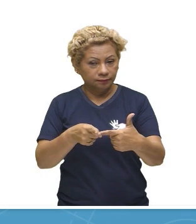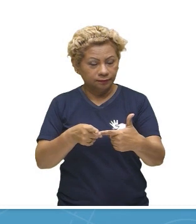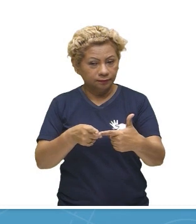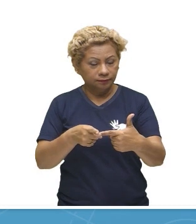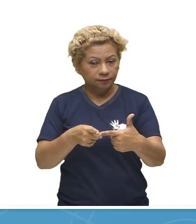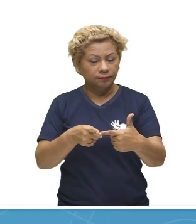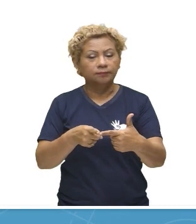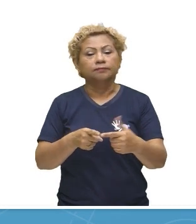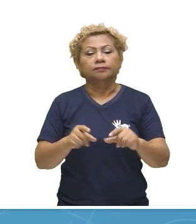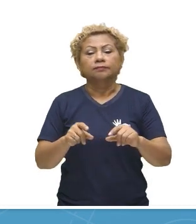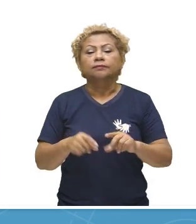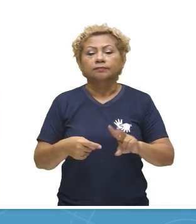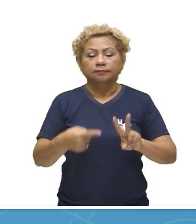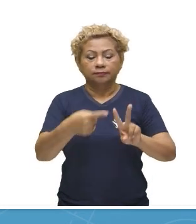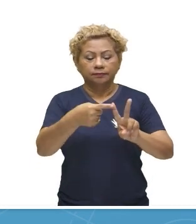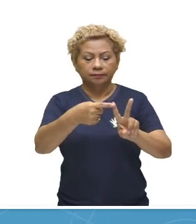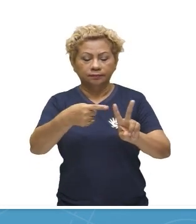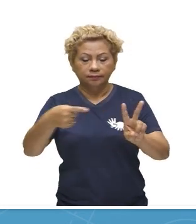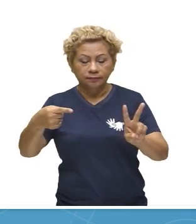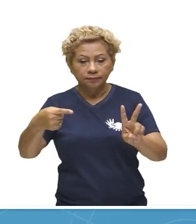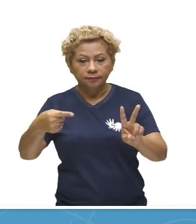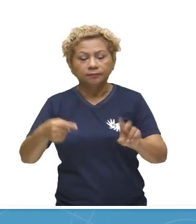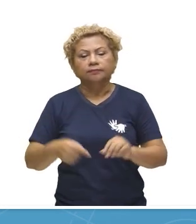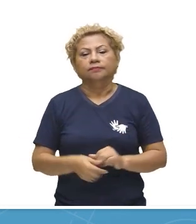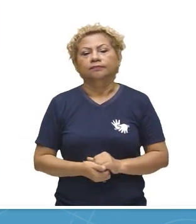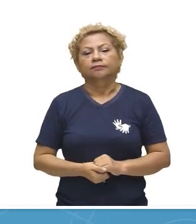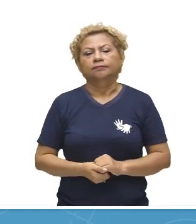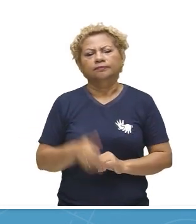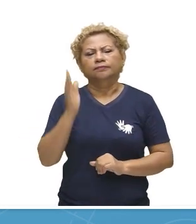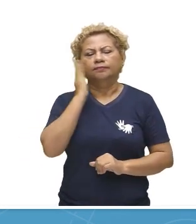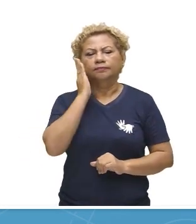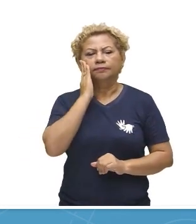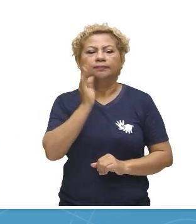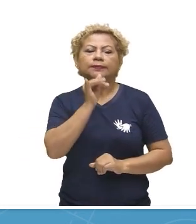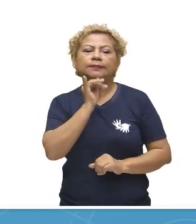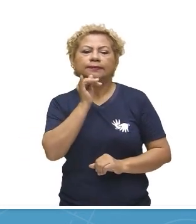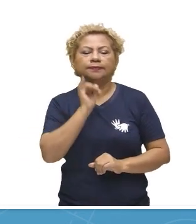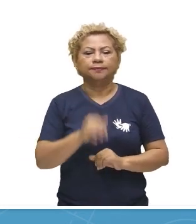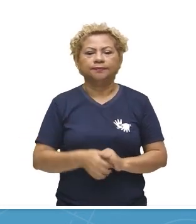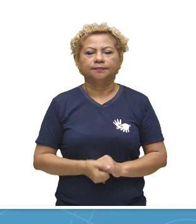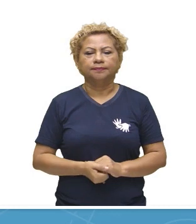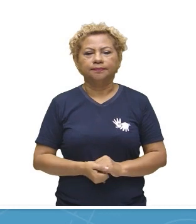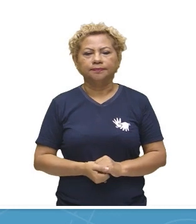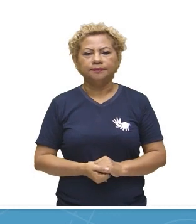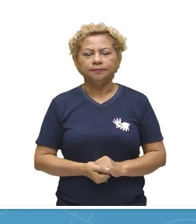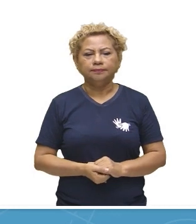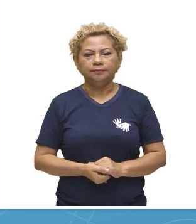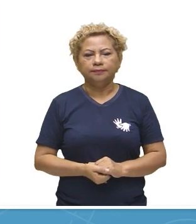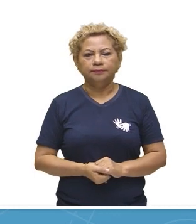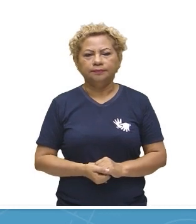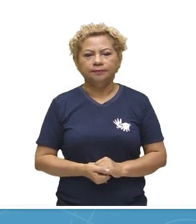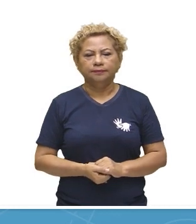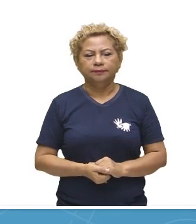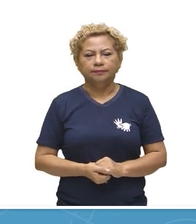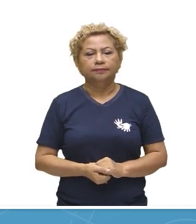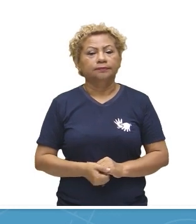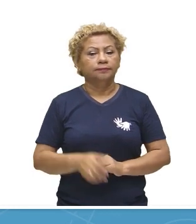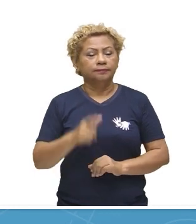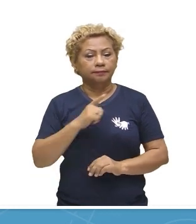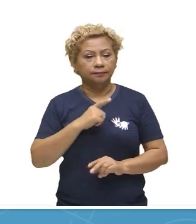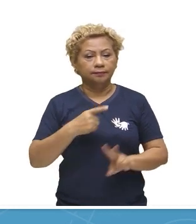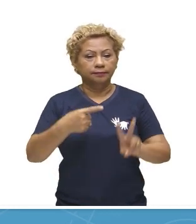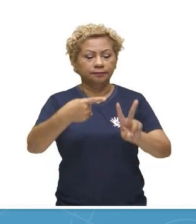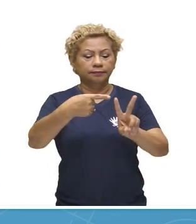índice, né? O expoente do radicando pelo índice para poder extrair a raiz, né? Vamos verificar aqui uns exemplos. A gente tem aqui